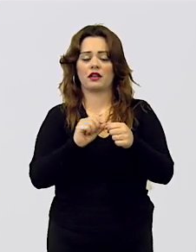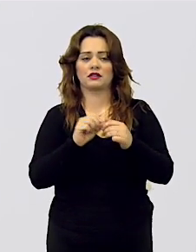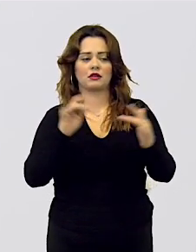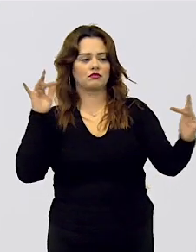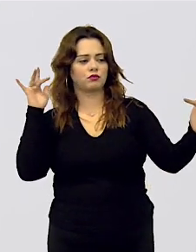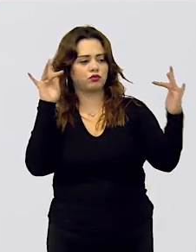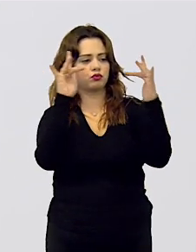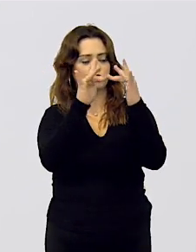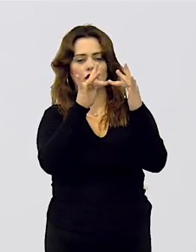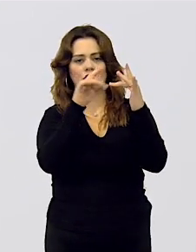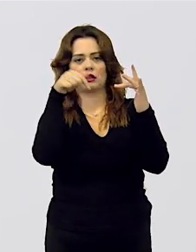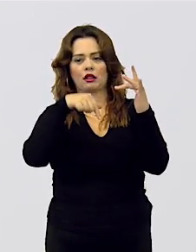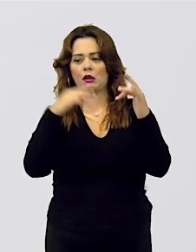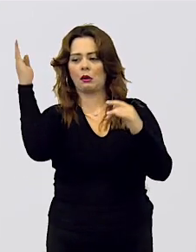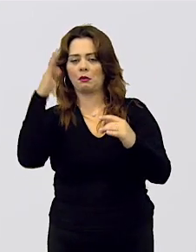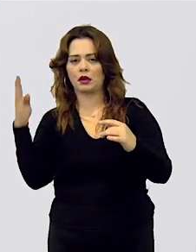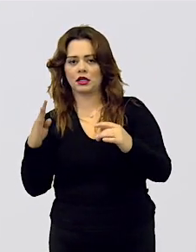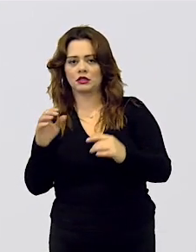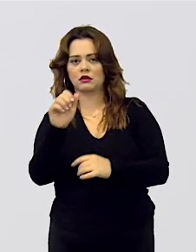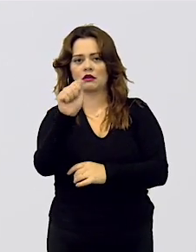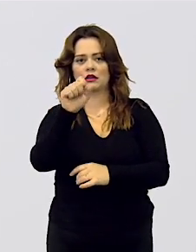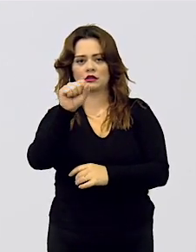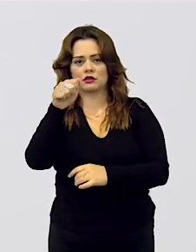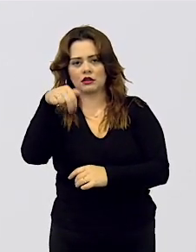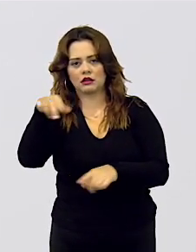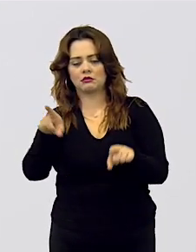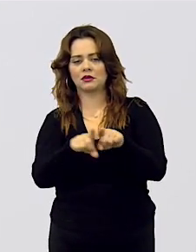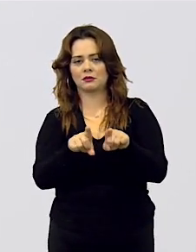nossos pais seria muito muito bem-vindo